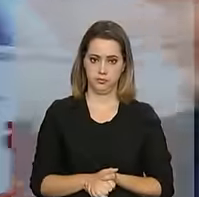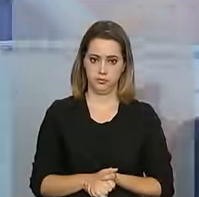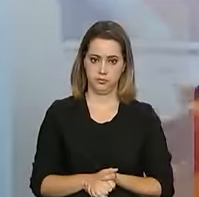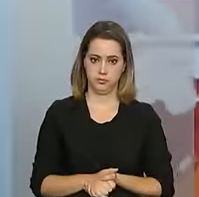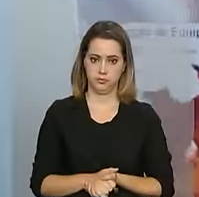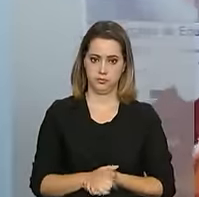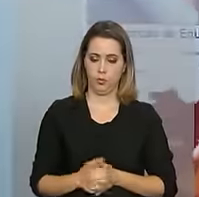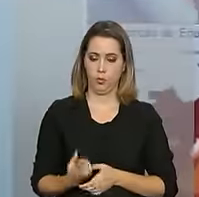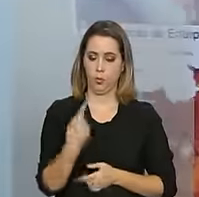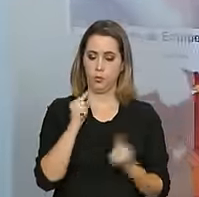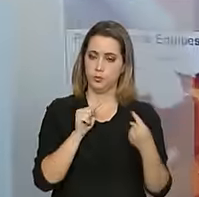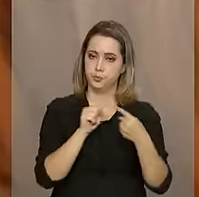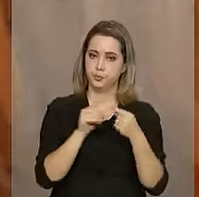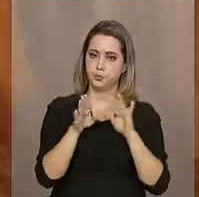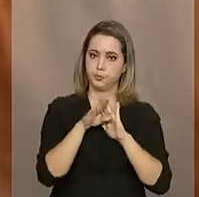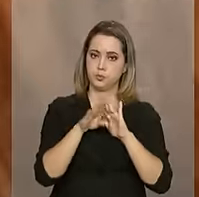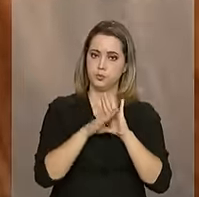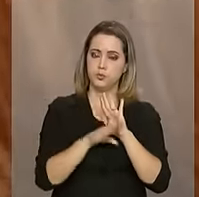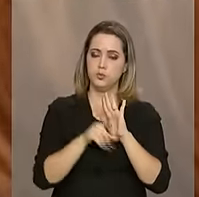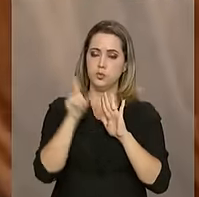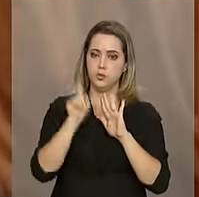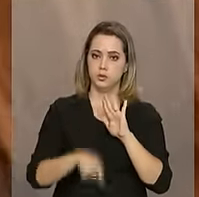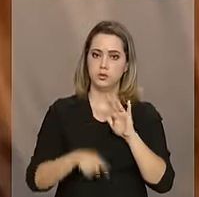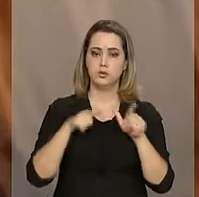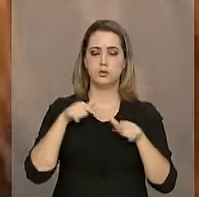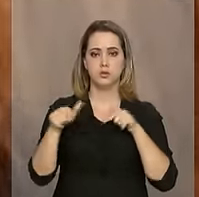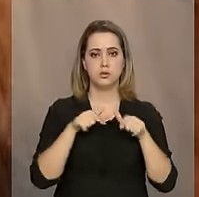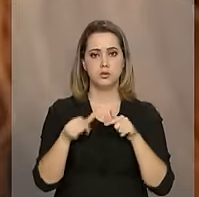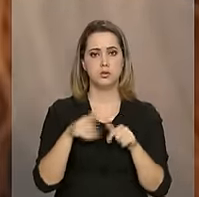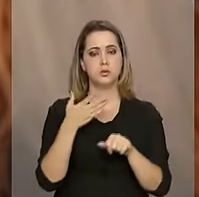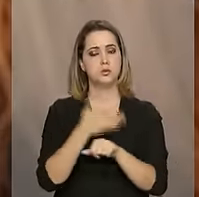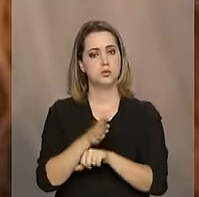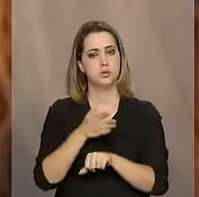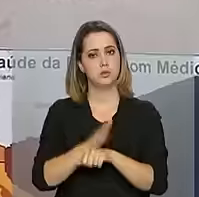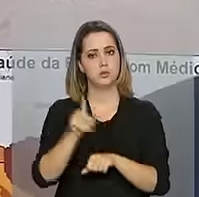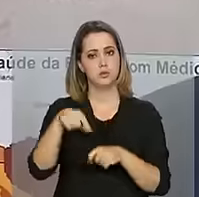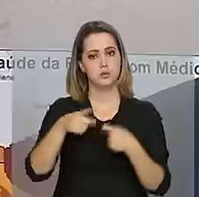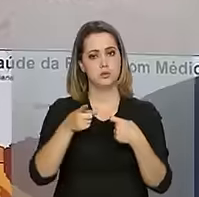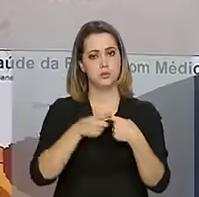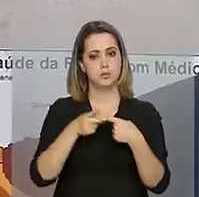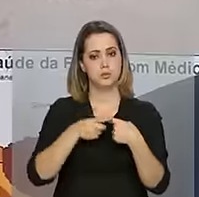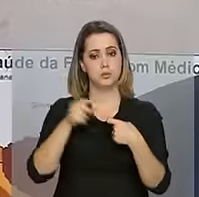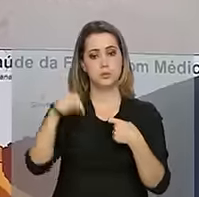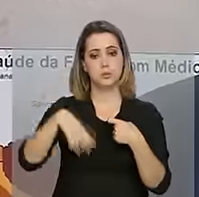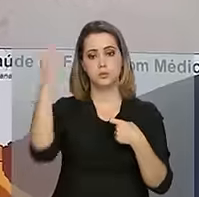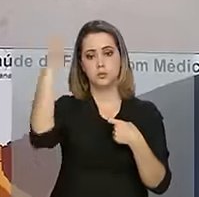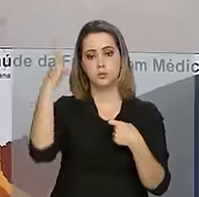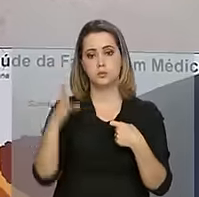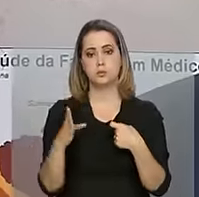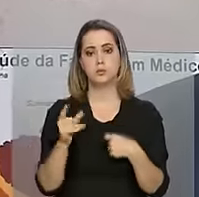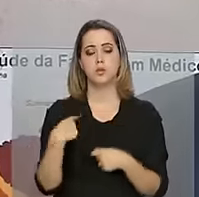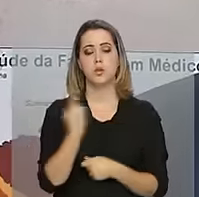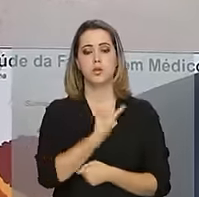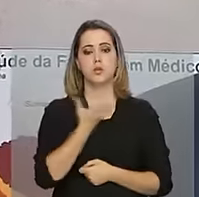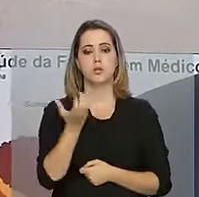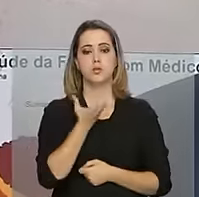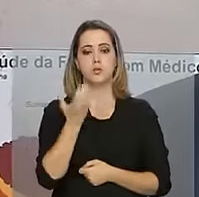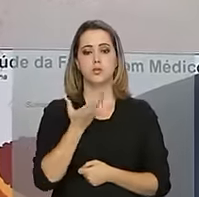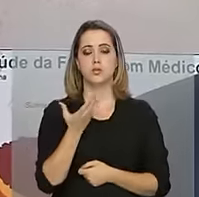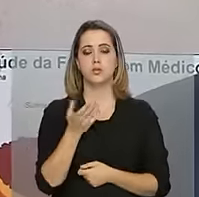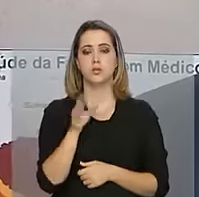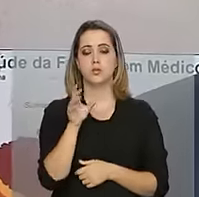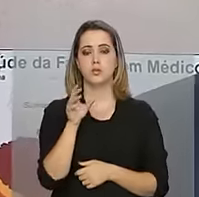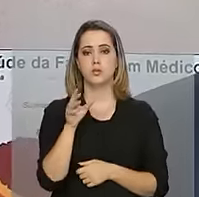dos objetivos do programa, que é atuar na formação dos médicos brasileiros. Nós queremos profissionais mais voltados para a atenção